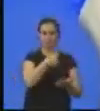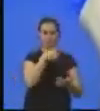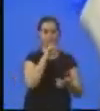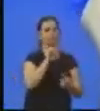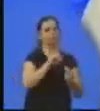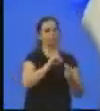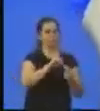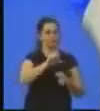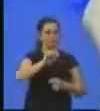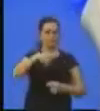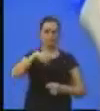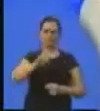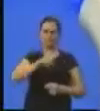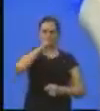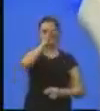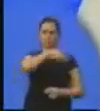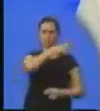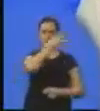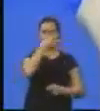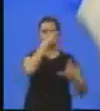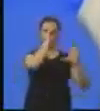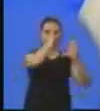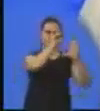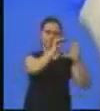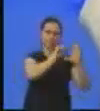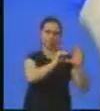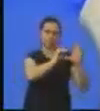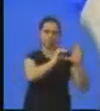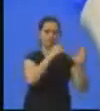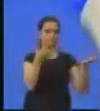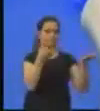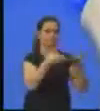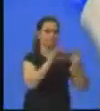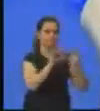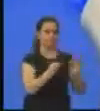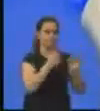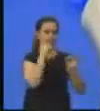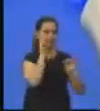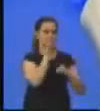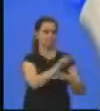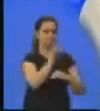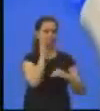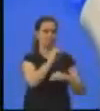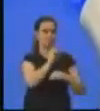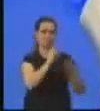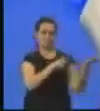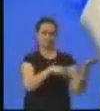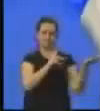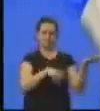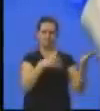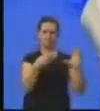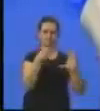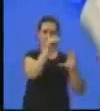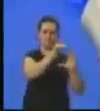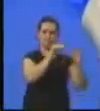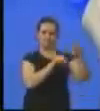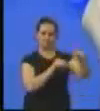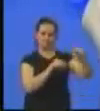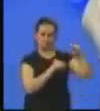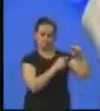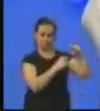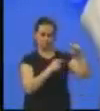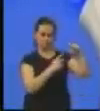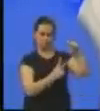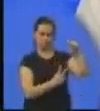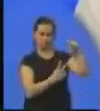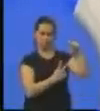seno. Montar uma tabela com os valores. O detalhe agora é assim. Se eu colocar, como é x sobre 2, eu estou